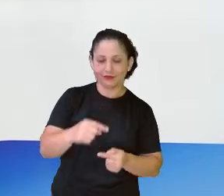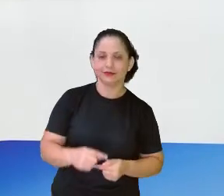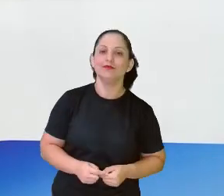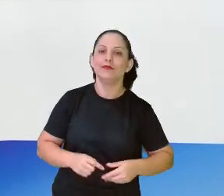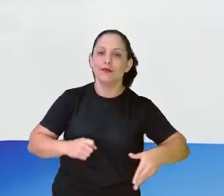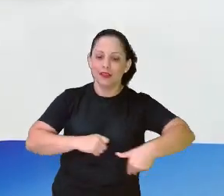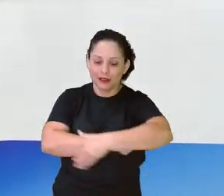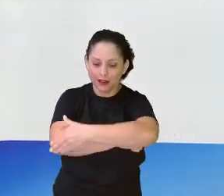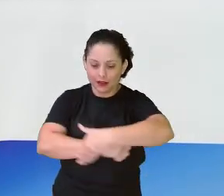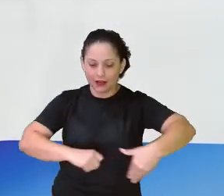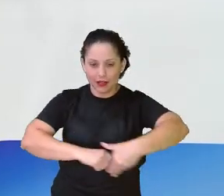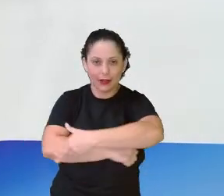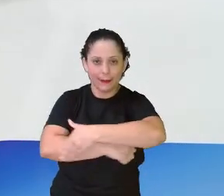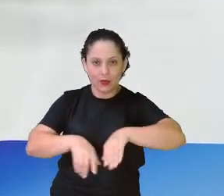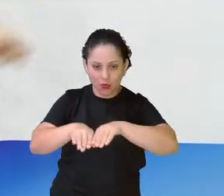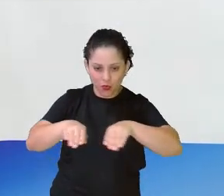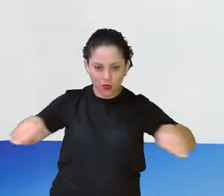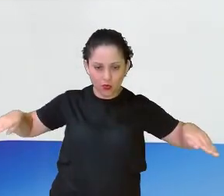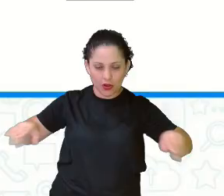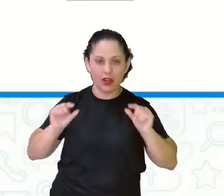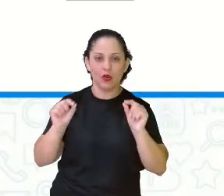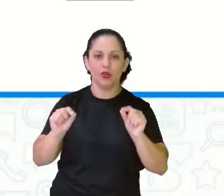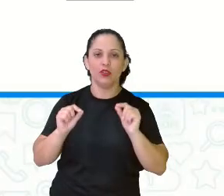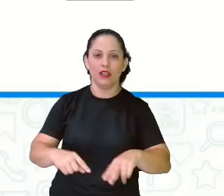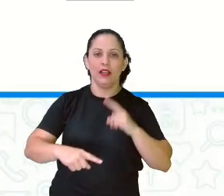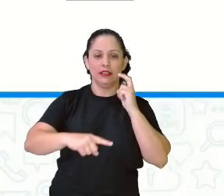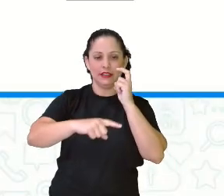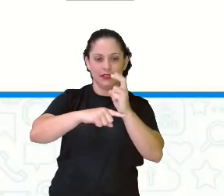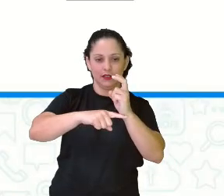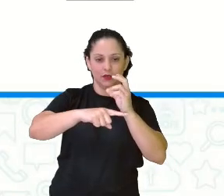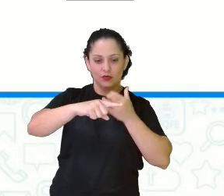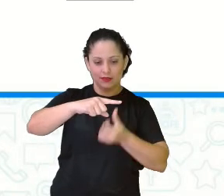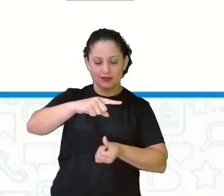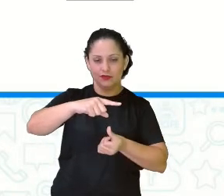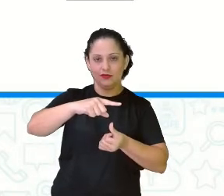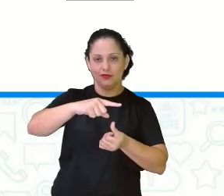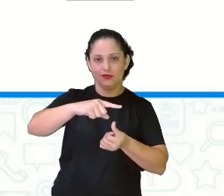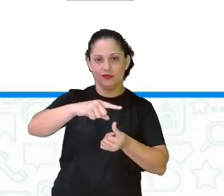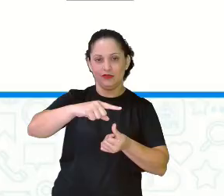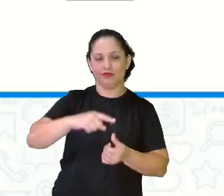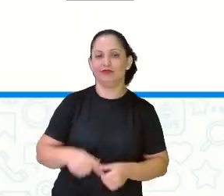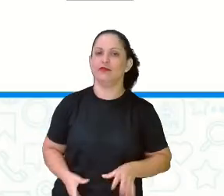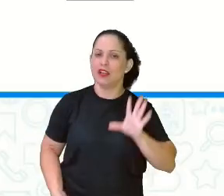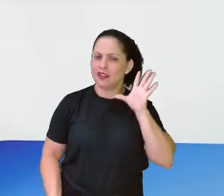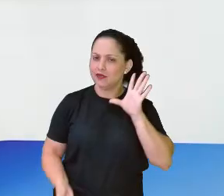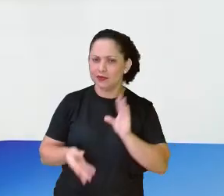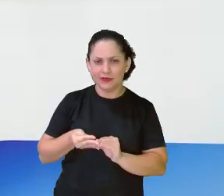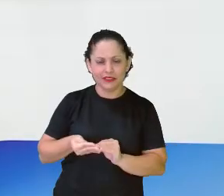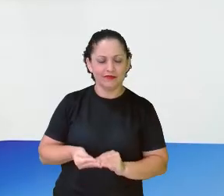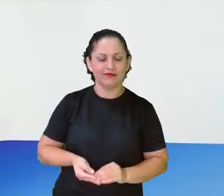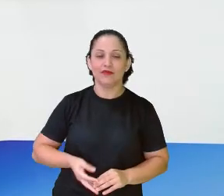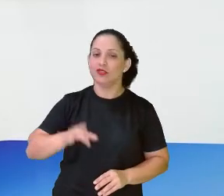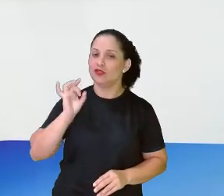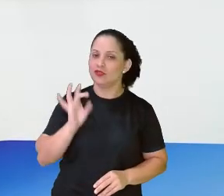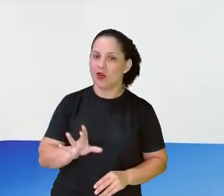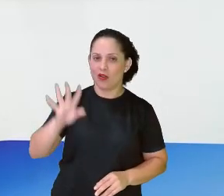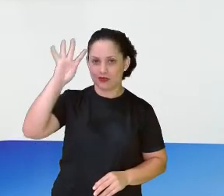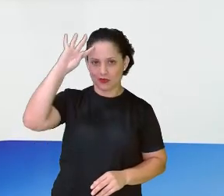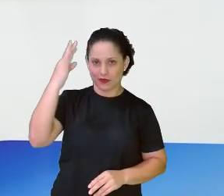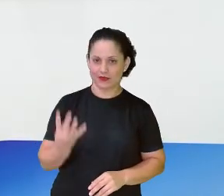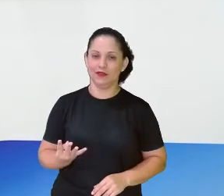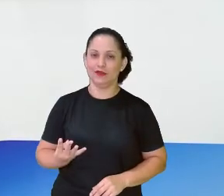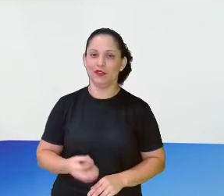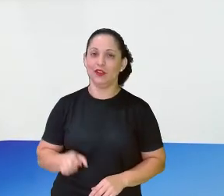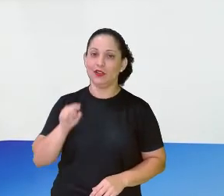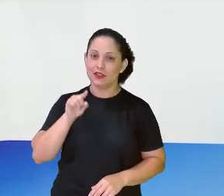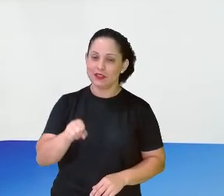Renato percorreu é de 5/6. Resolvido. Acabou a questão.